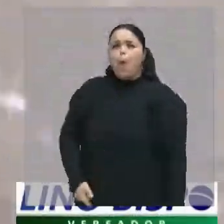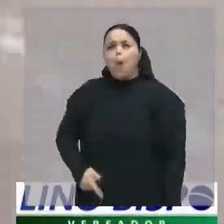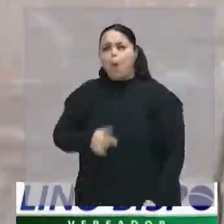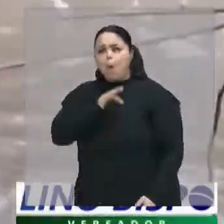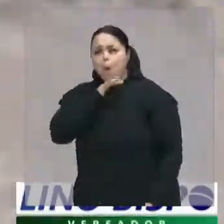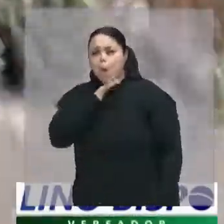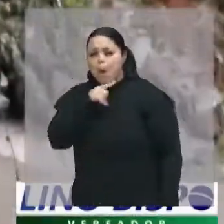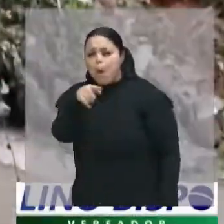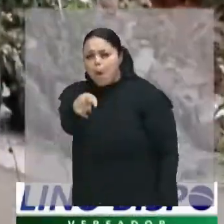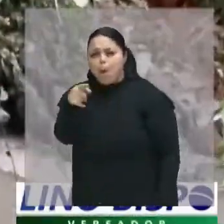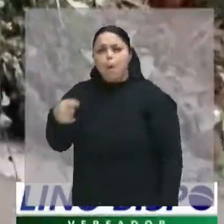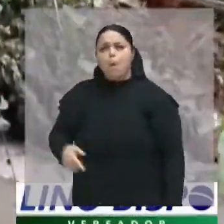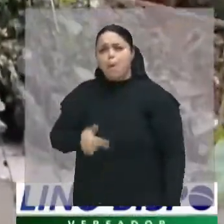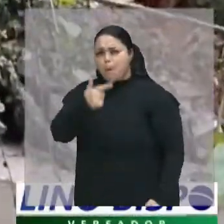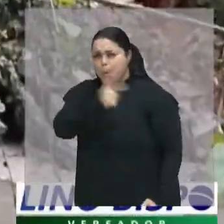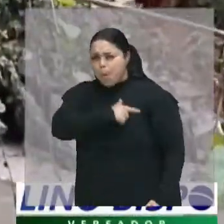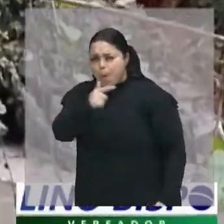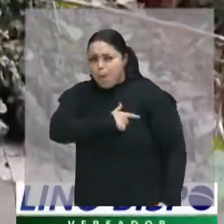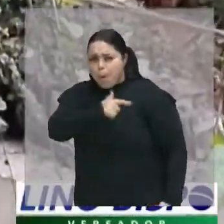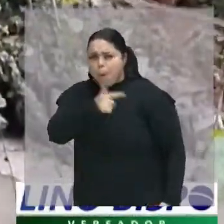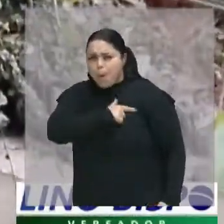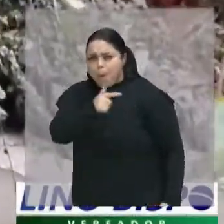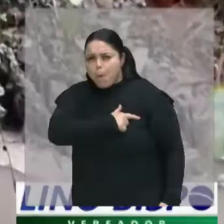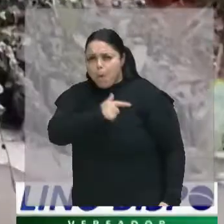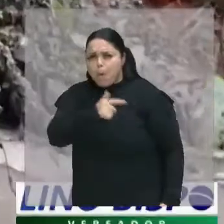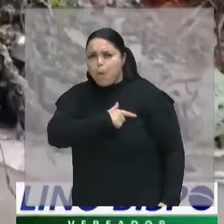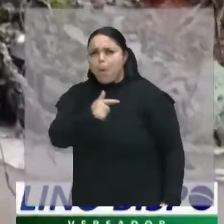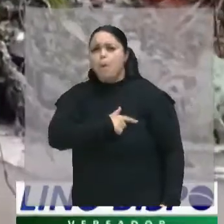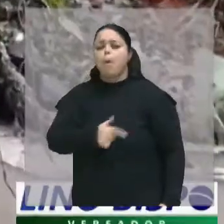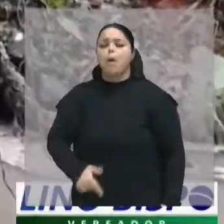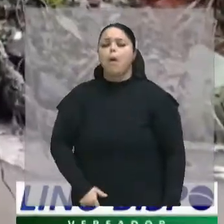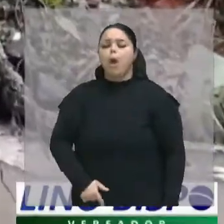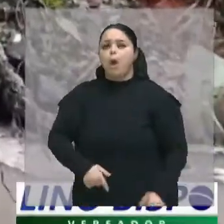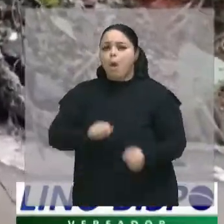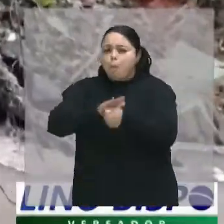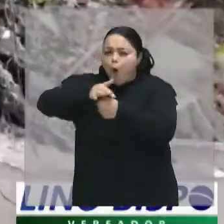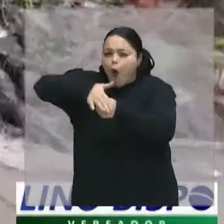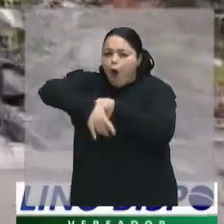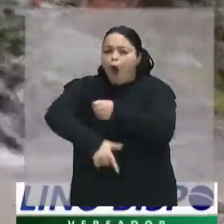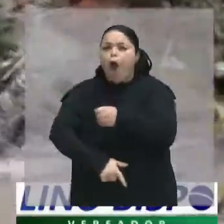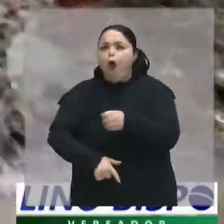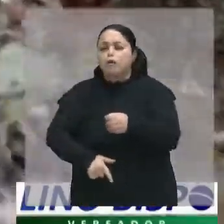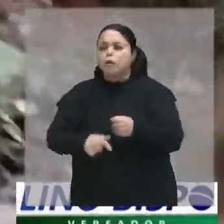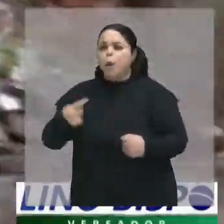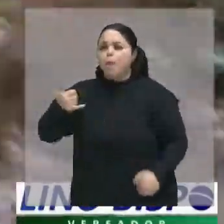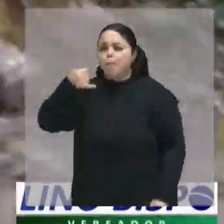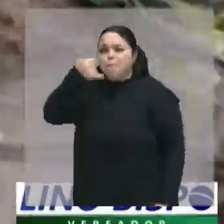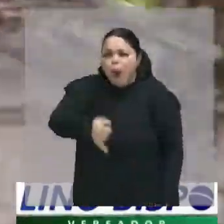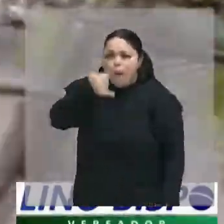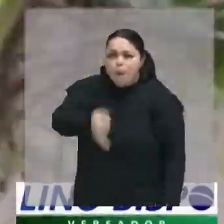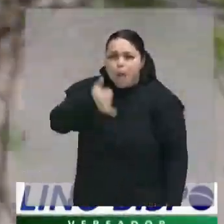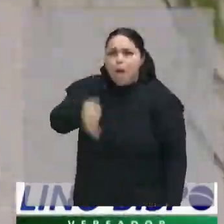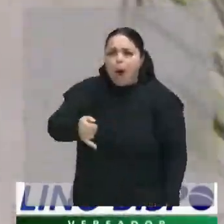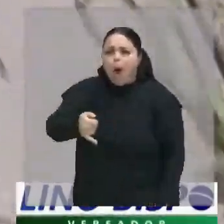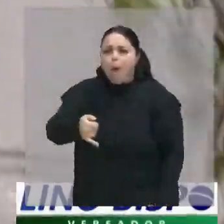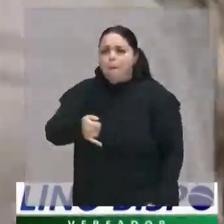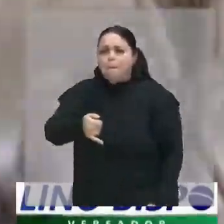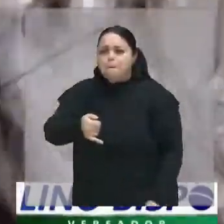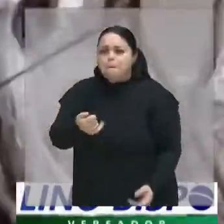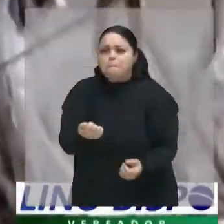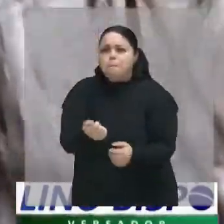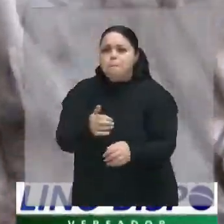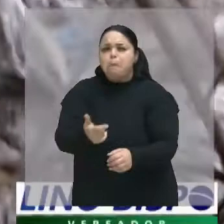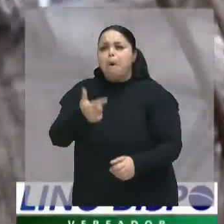ver. Olha o lago de esgoto. Filma aqui, Gisele. Olha a merda aqui, ó.